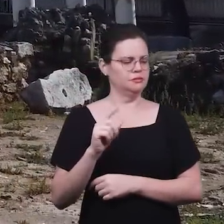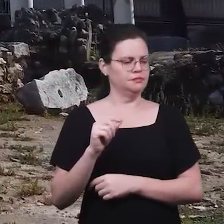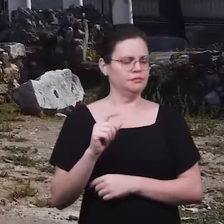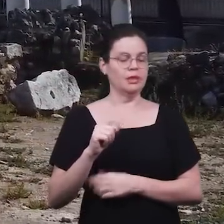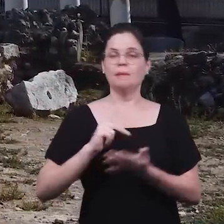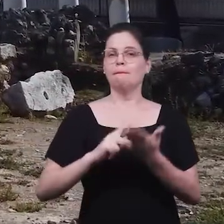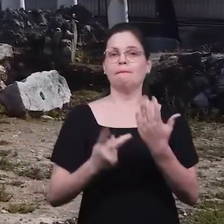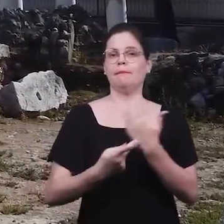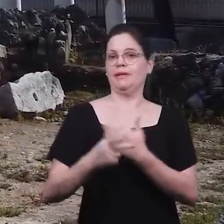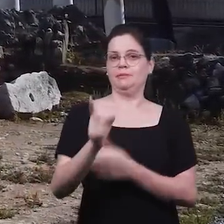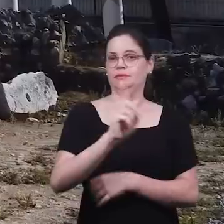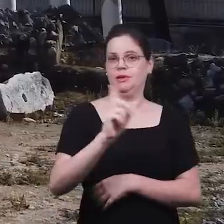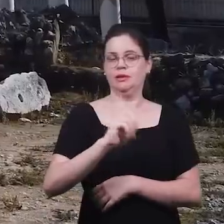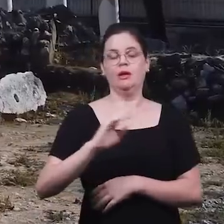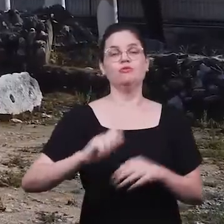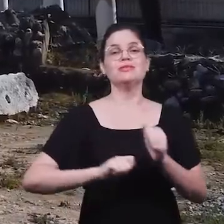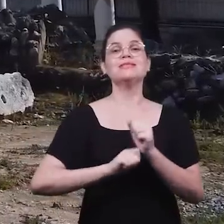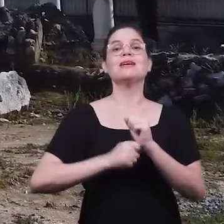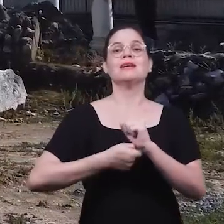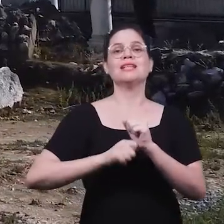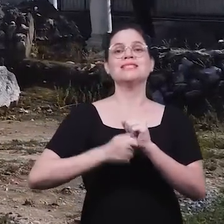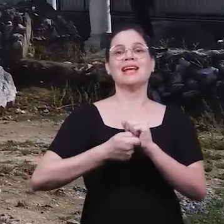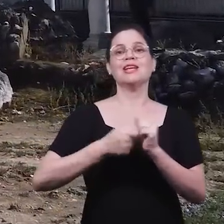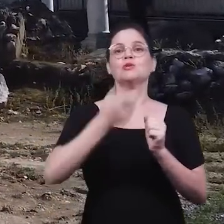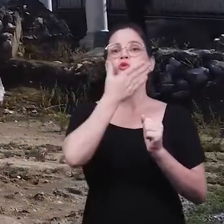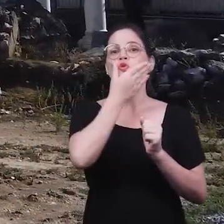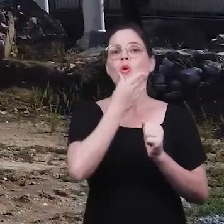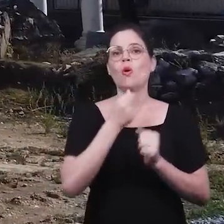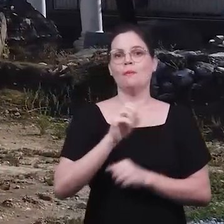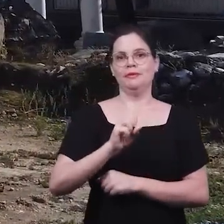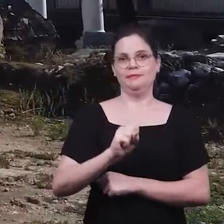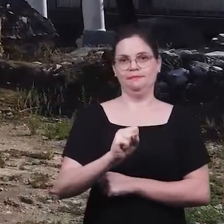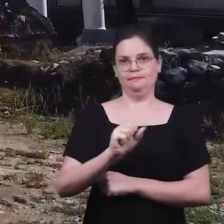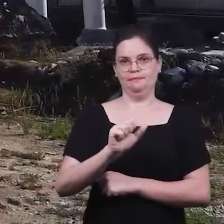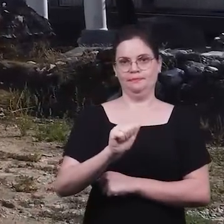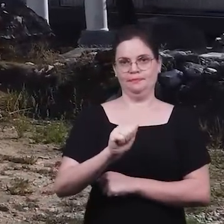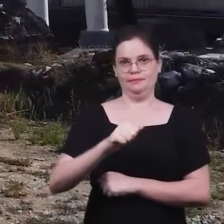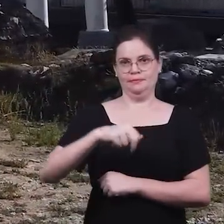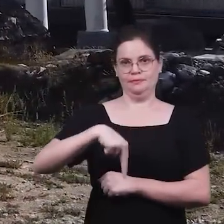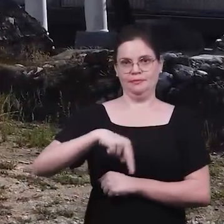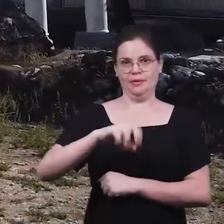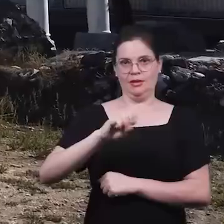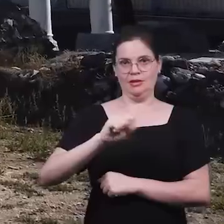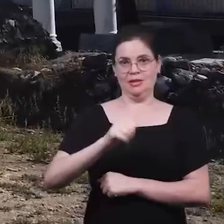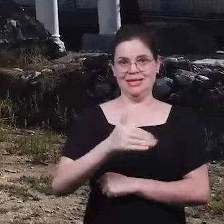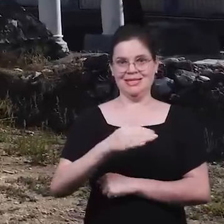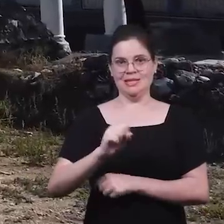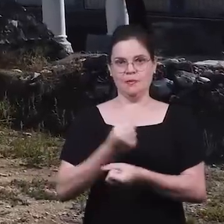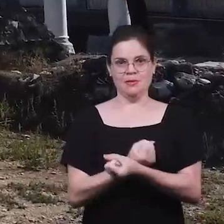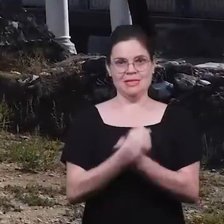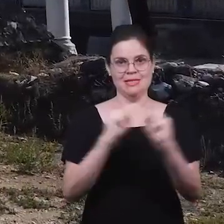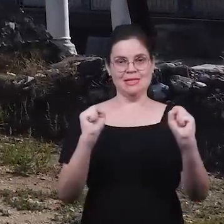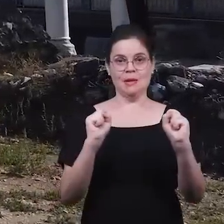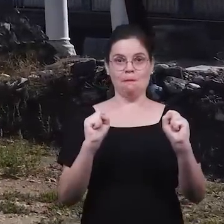Sansão. Enigma de Sansão. O enigma de Sansão, e ao terceiro dia, eles não